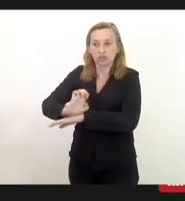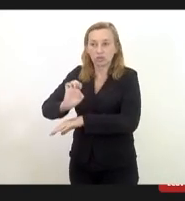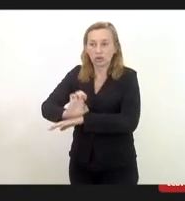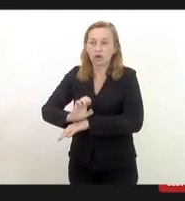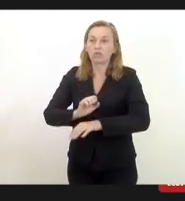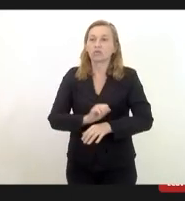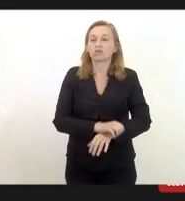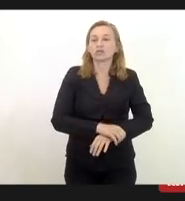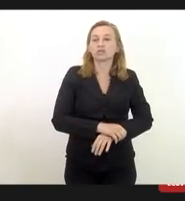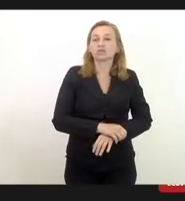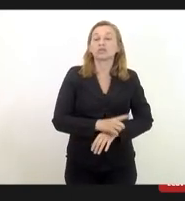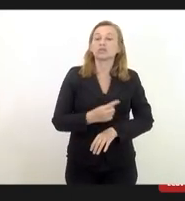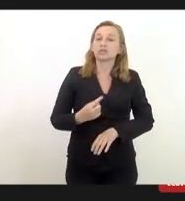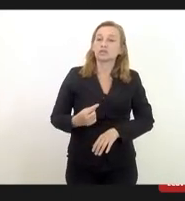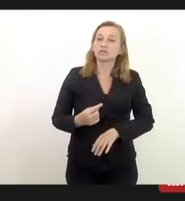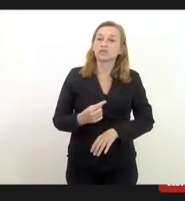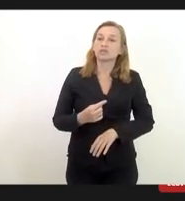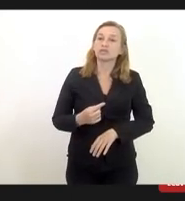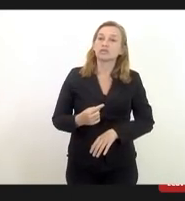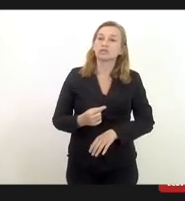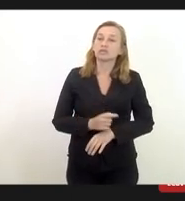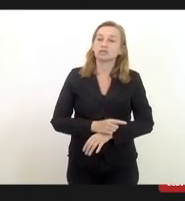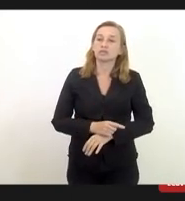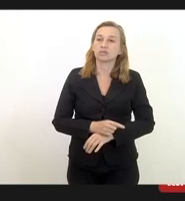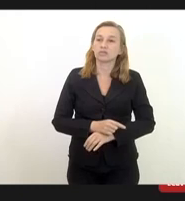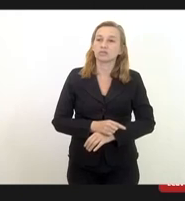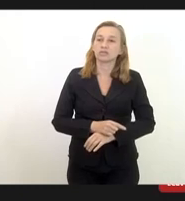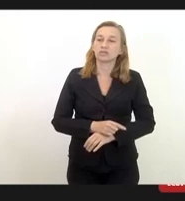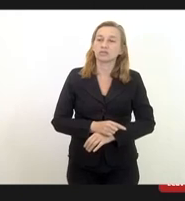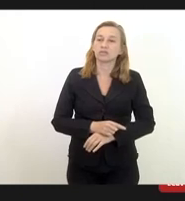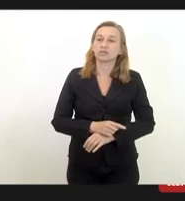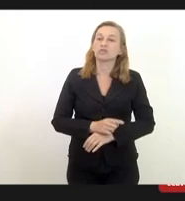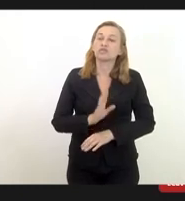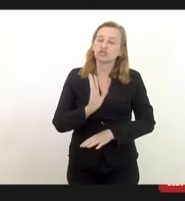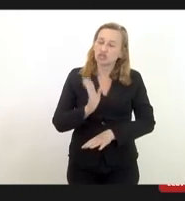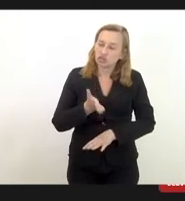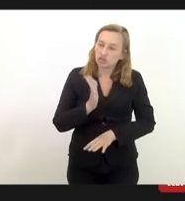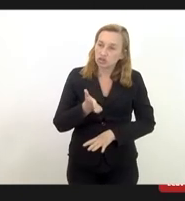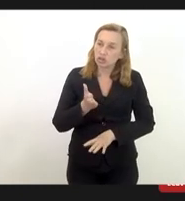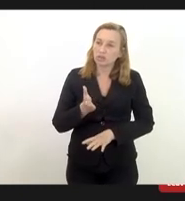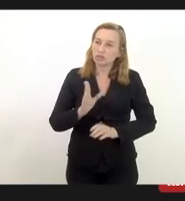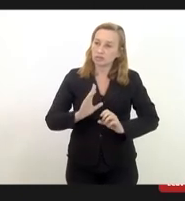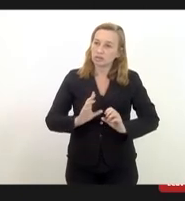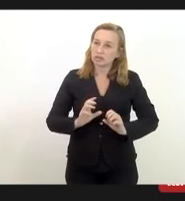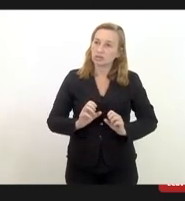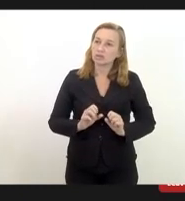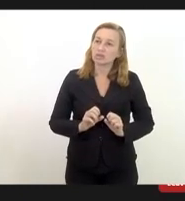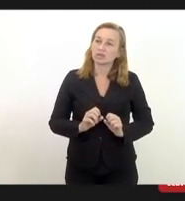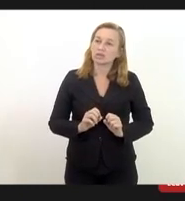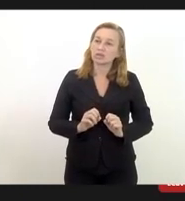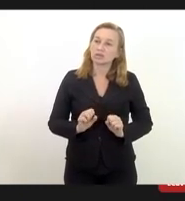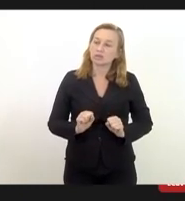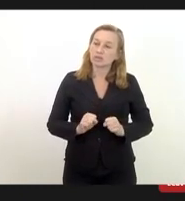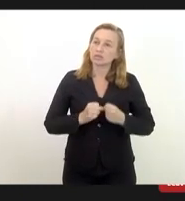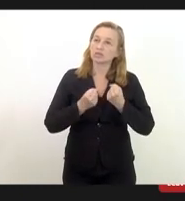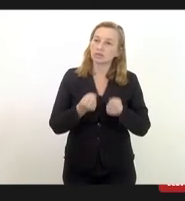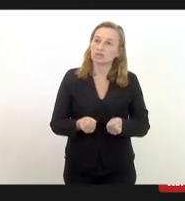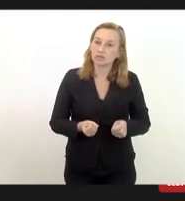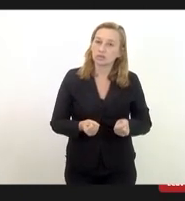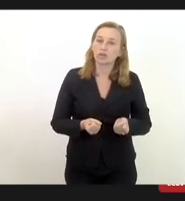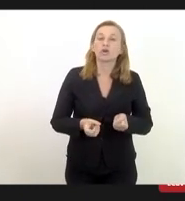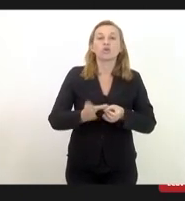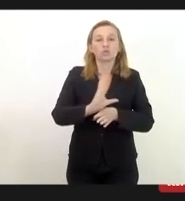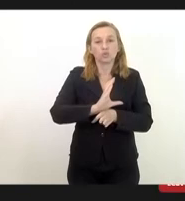O Conselho Estadual gostaria de estar inserido, e nós, para isso, nós até já tomamos uma iniciativa de abrirmos no